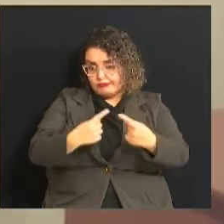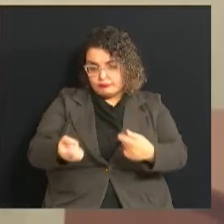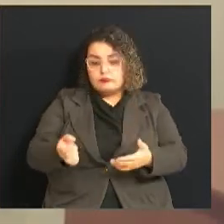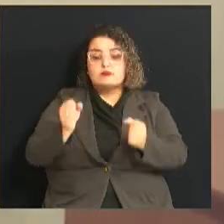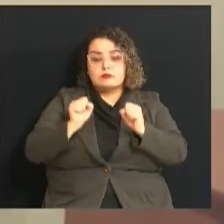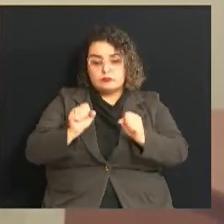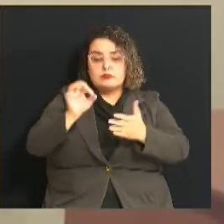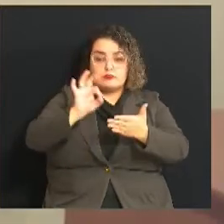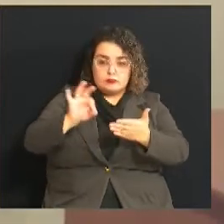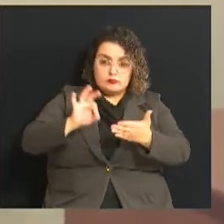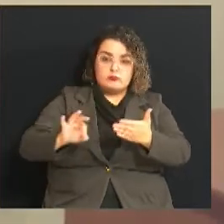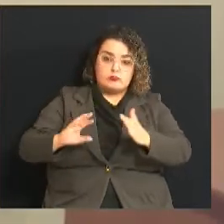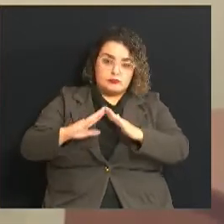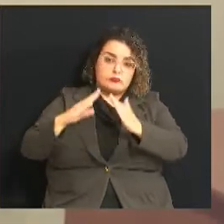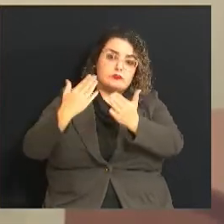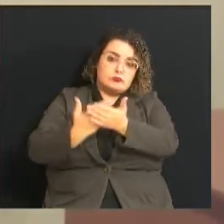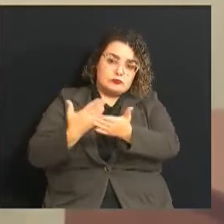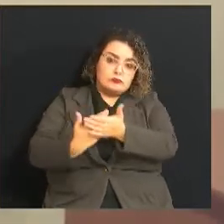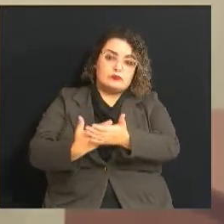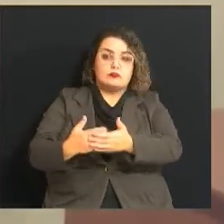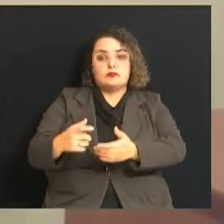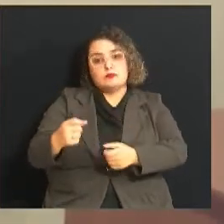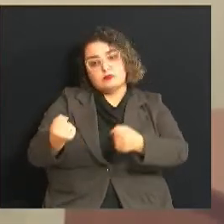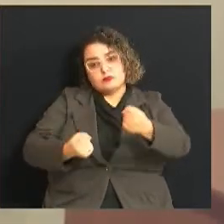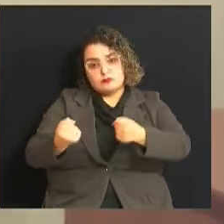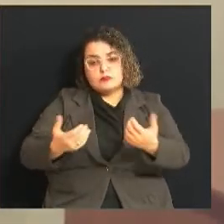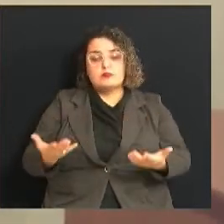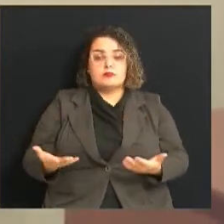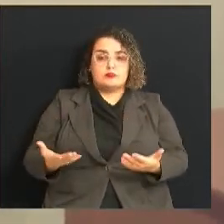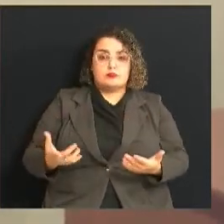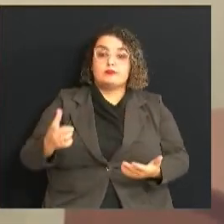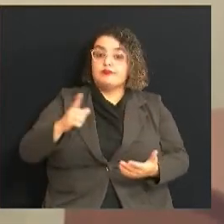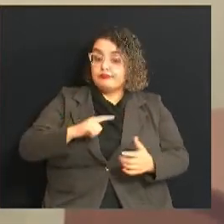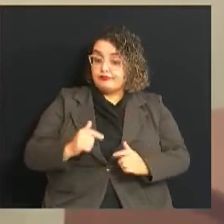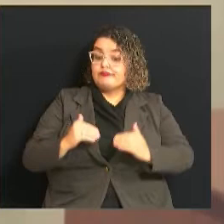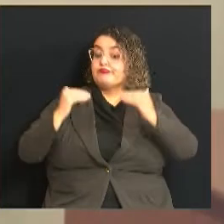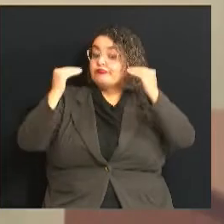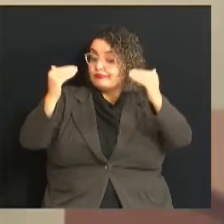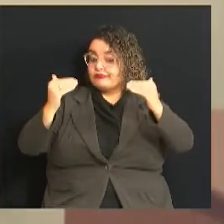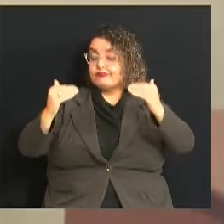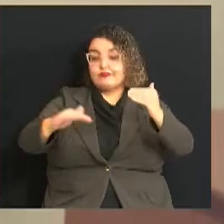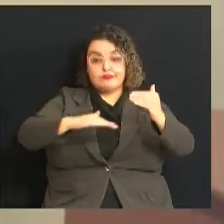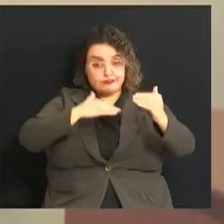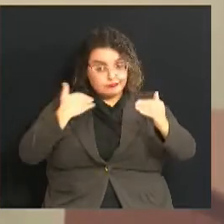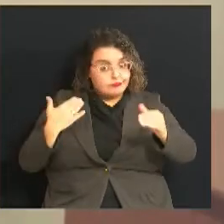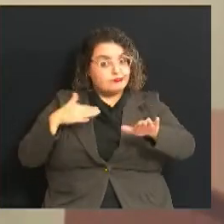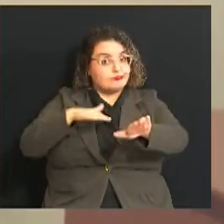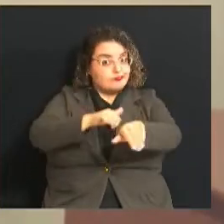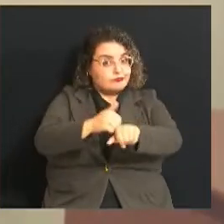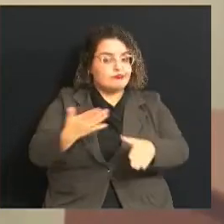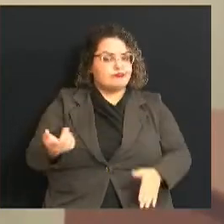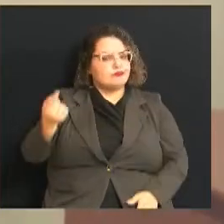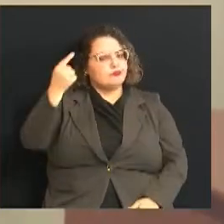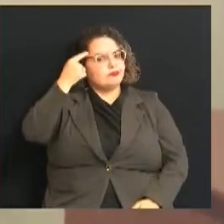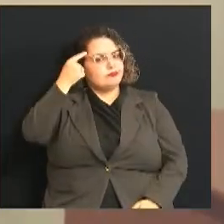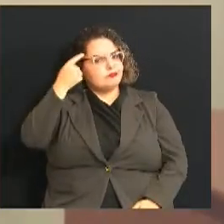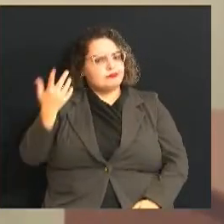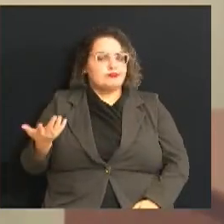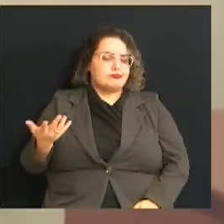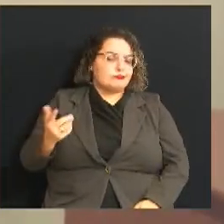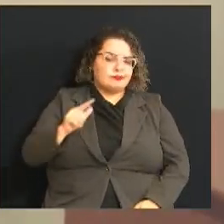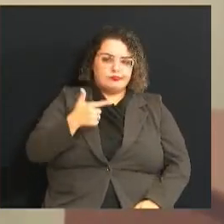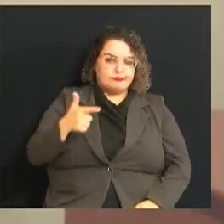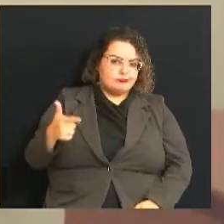numa autoescola. Se nós já temos esse alto índice de acidente, alto índice número de mortes, imagina se não tiver aula obrigatória